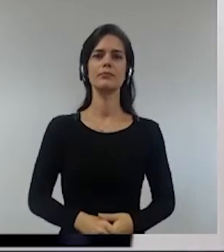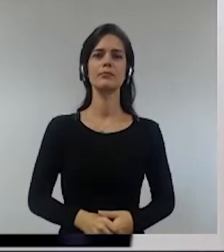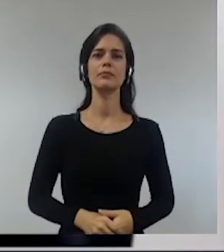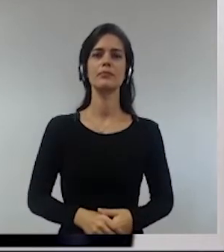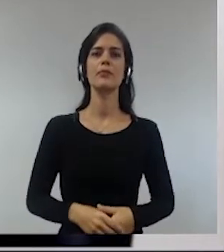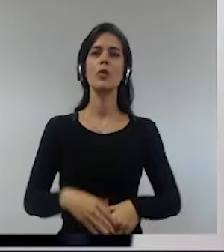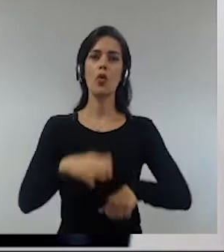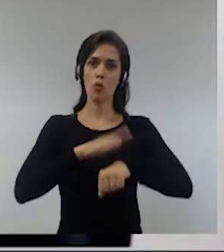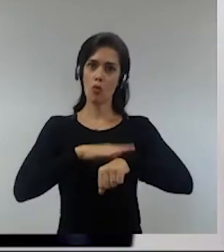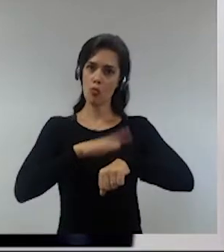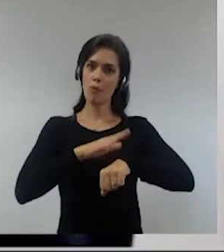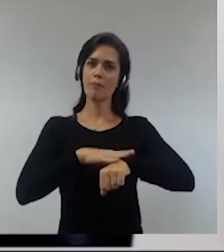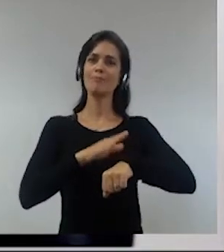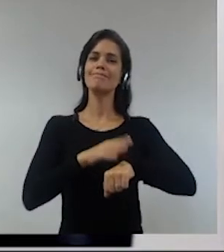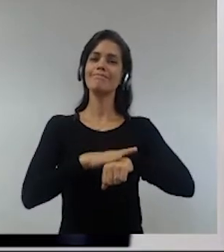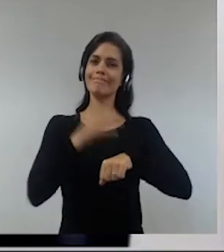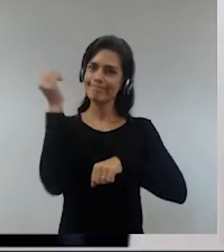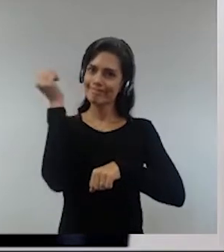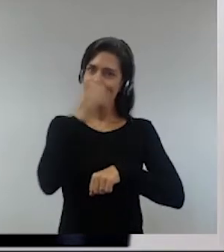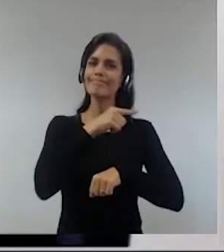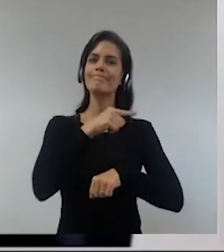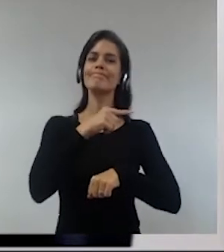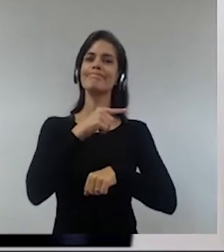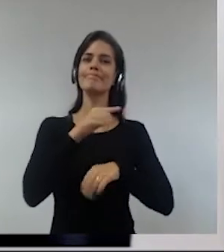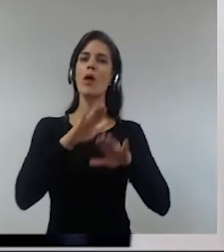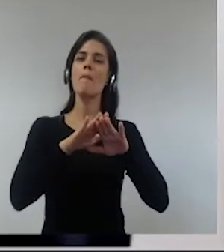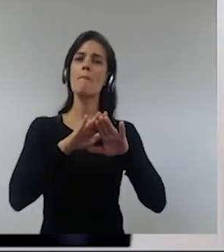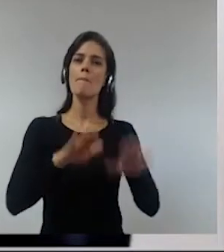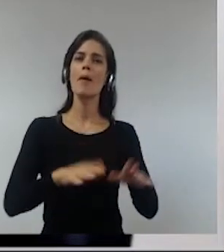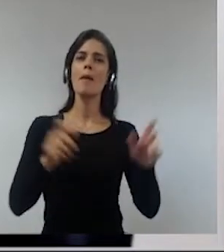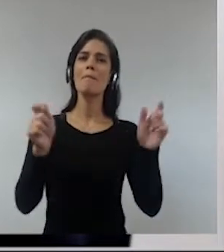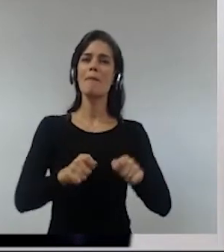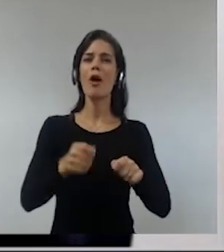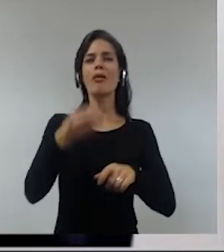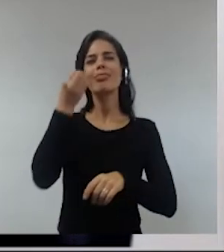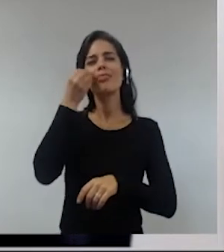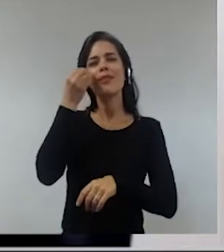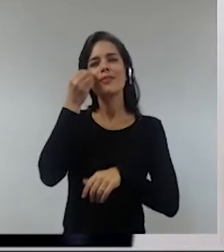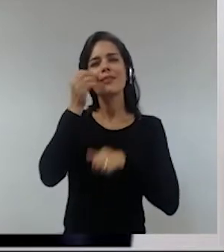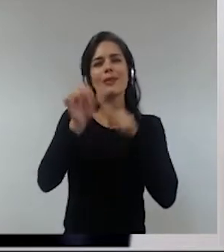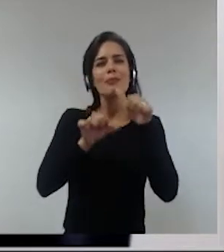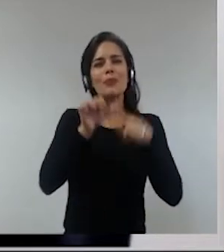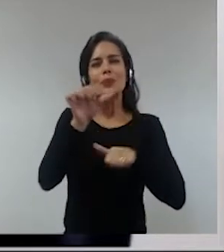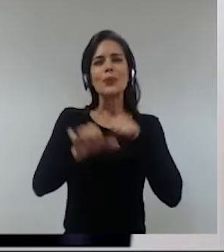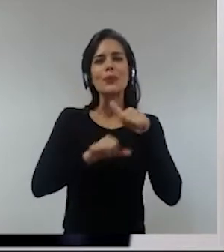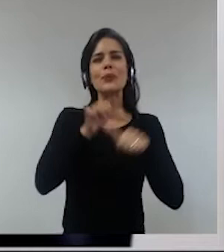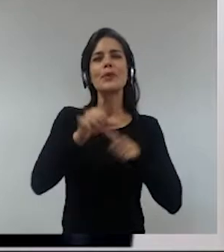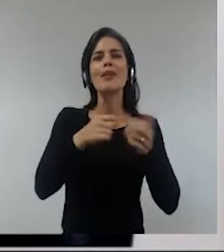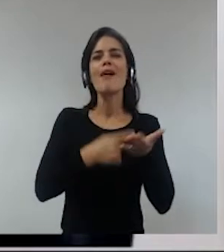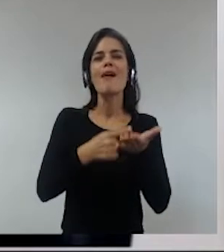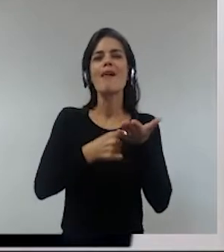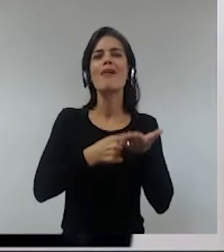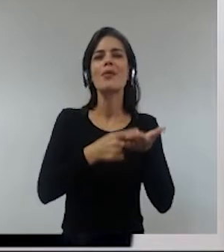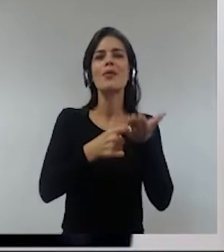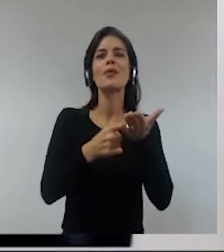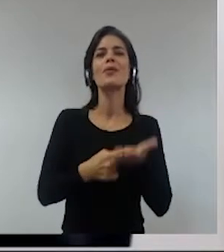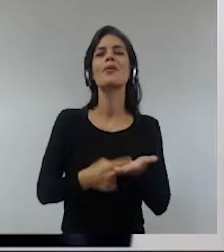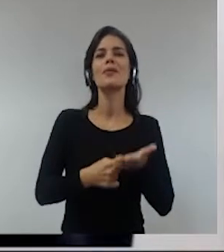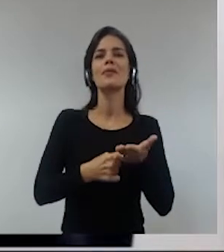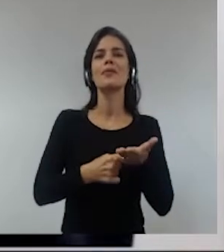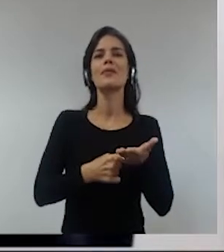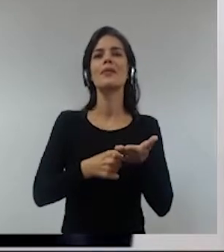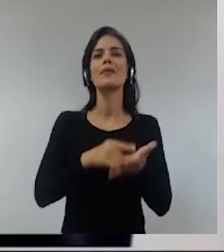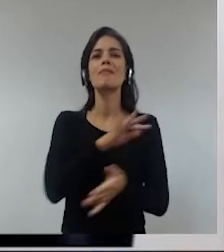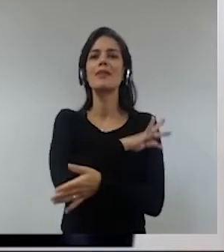devedor, o momento é de extrema dificuldade, mas ele pode tentar modificar o acordo por meio da técnica